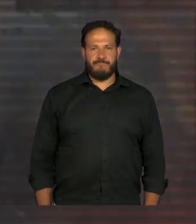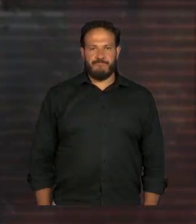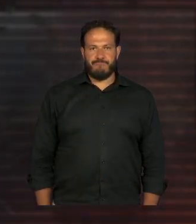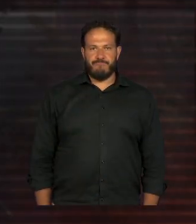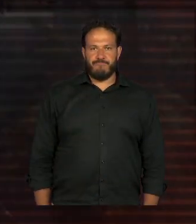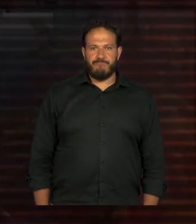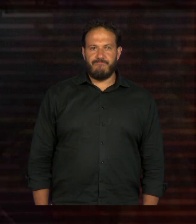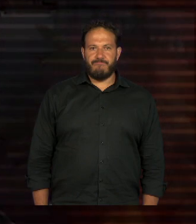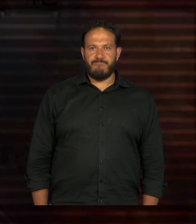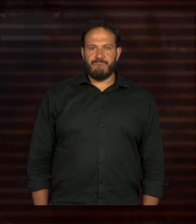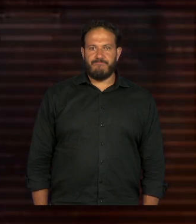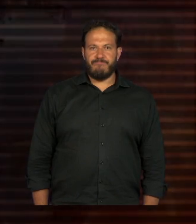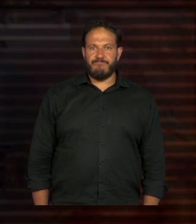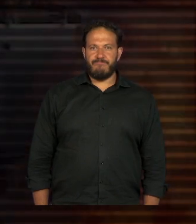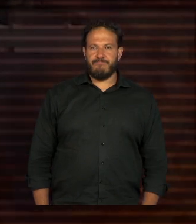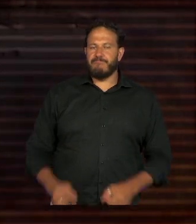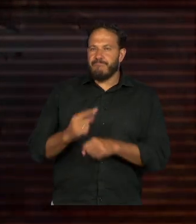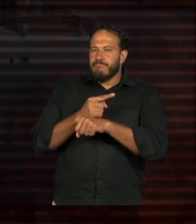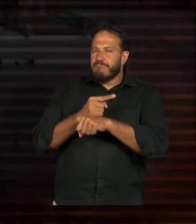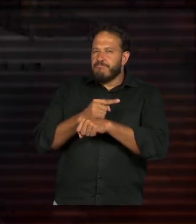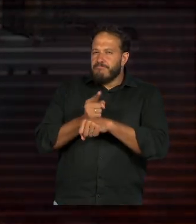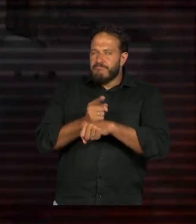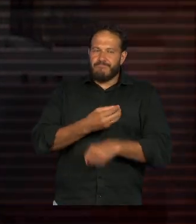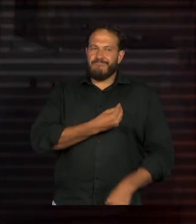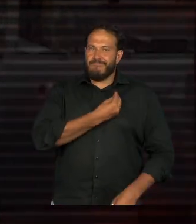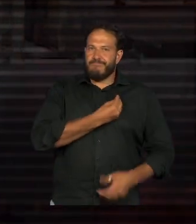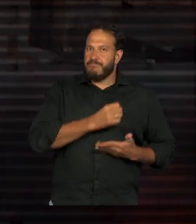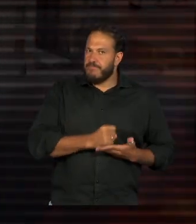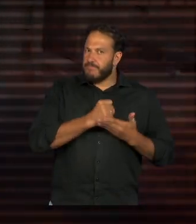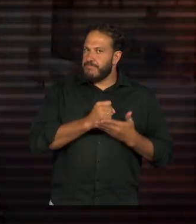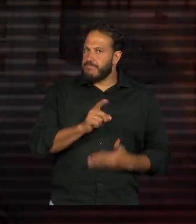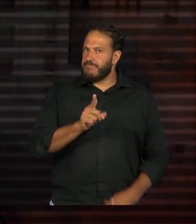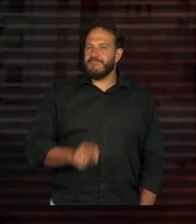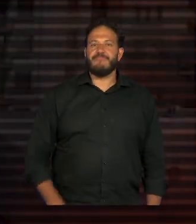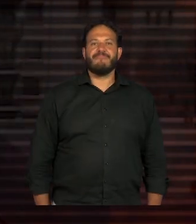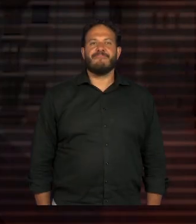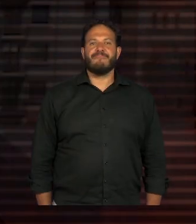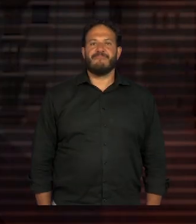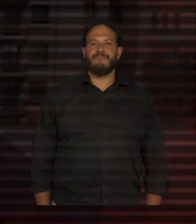Corpo de Bombeiros, cada segundo conta.